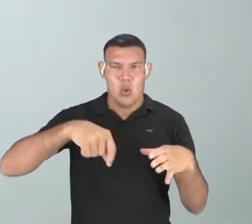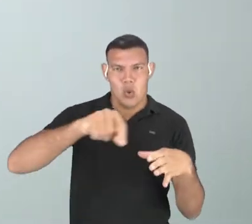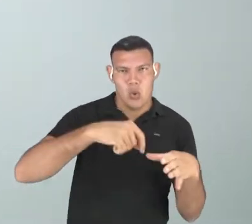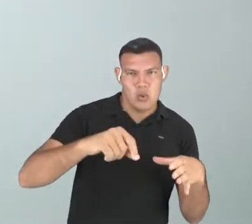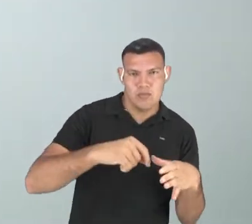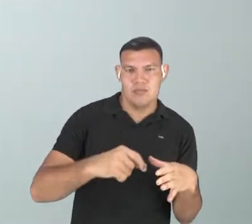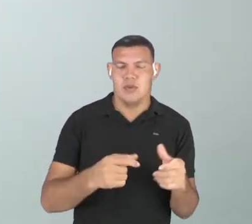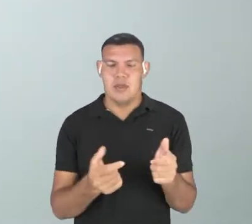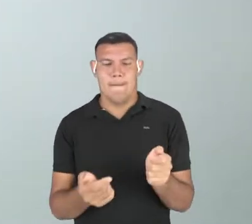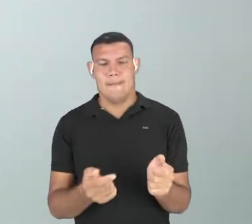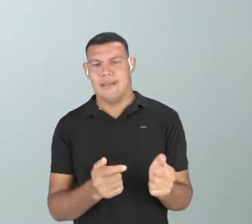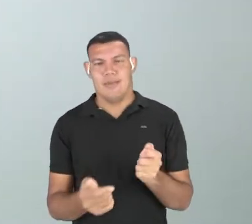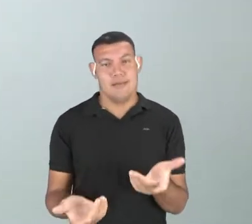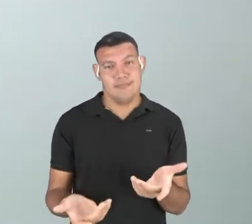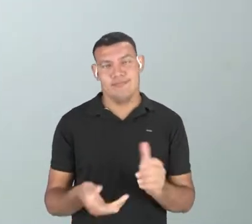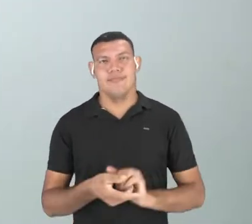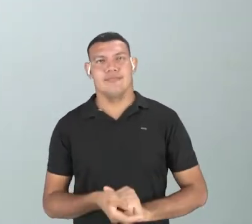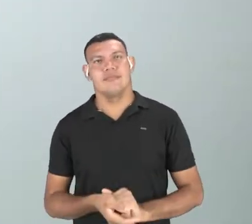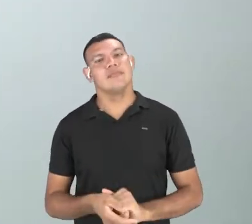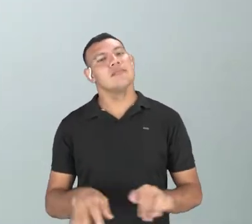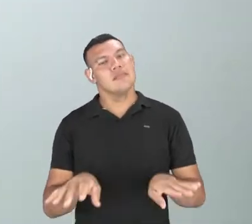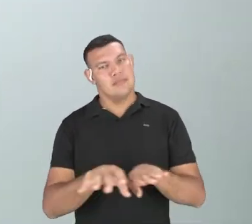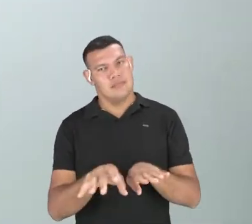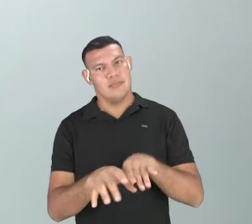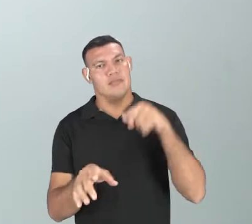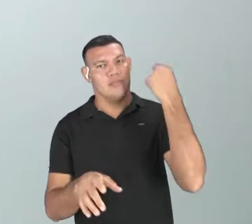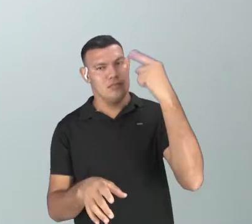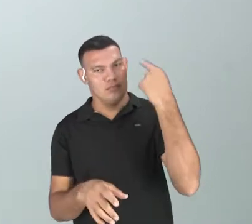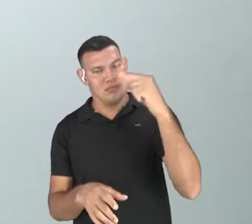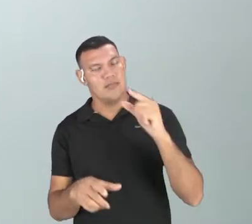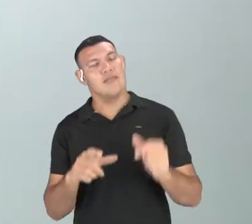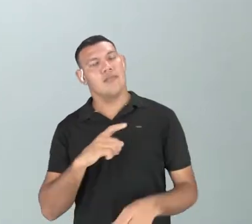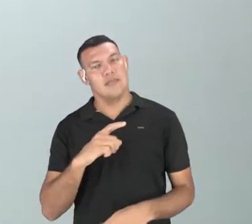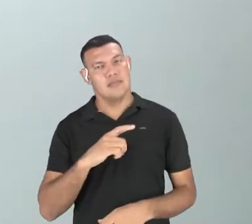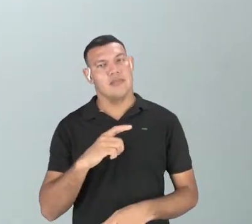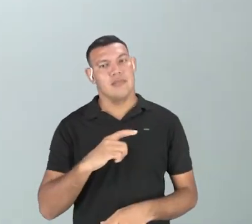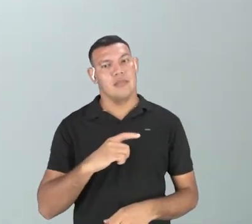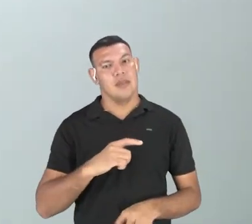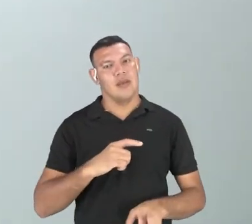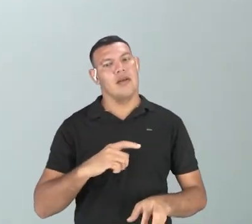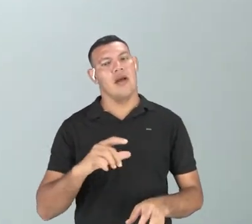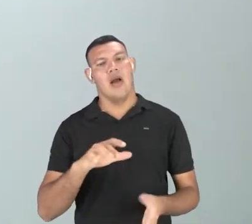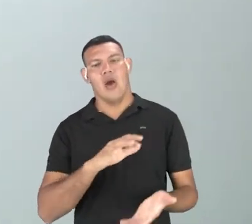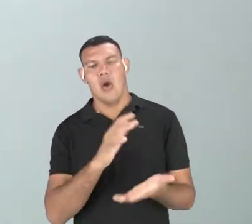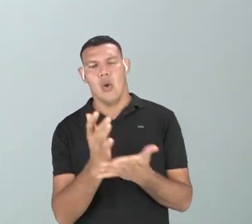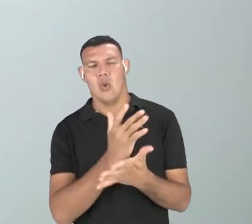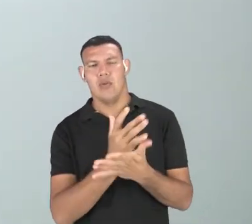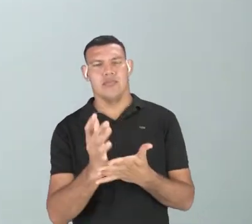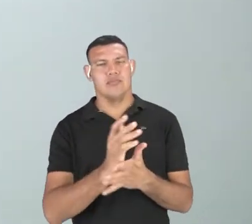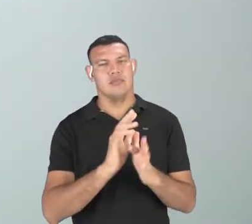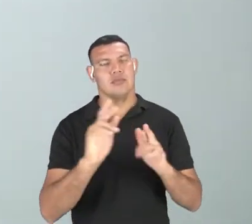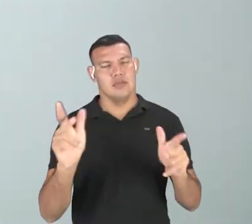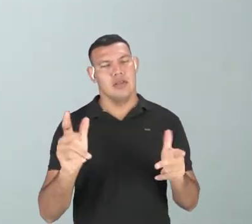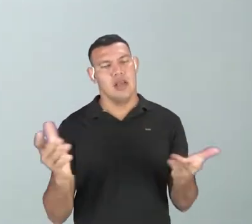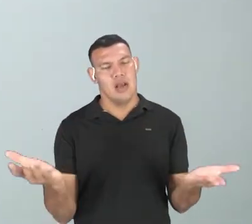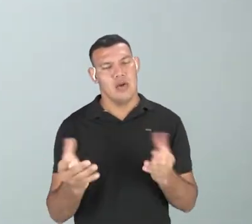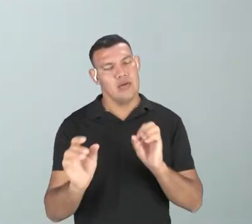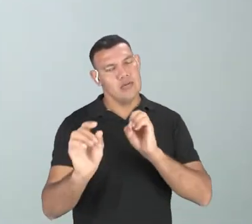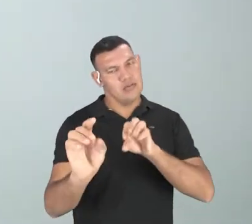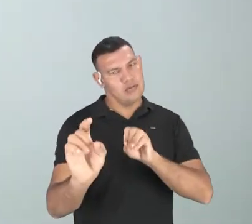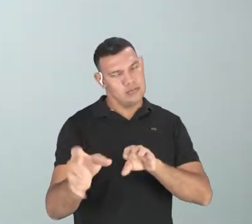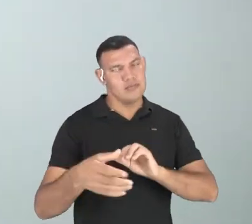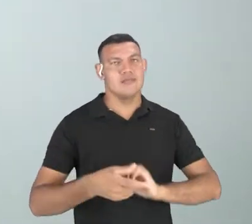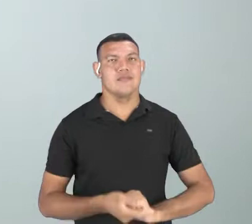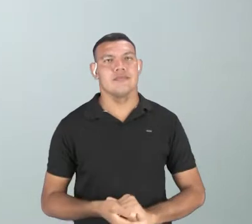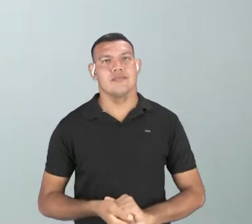também temos este condicional, pero com algumas diferenças que o profe te vai a ensinar